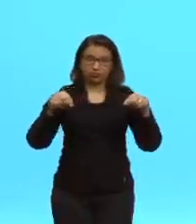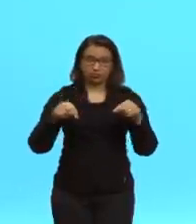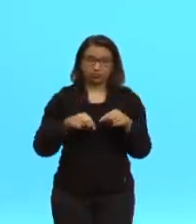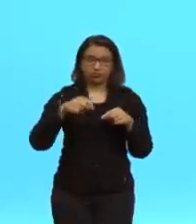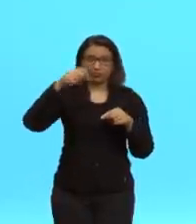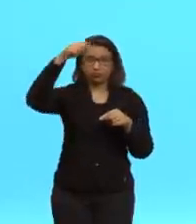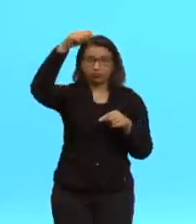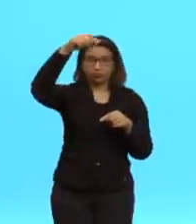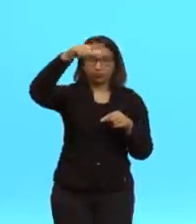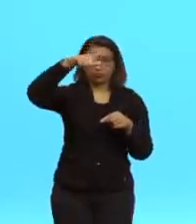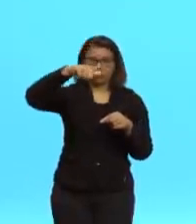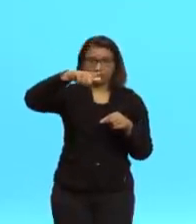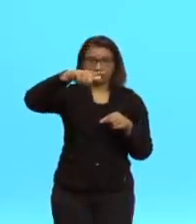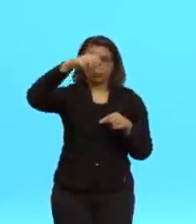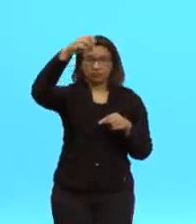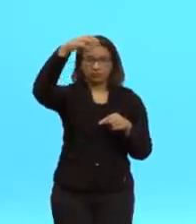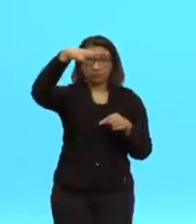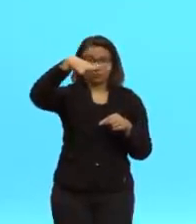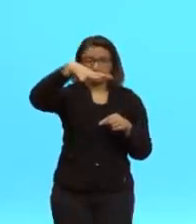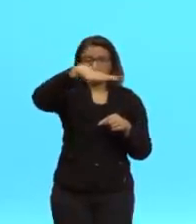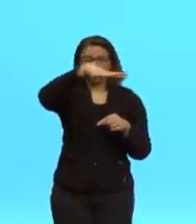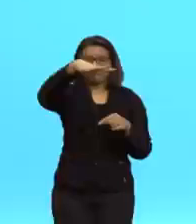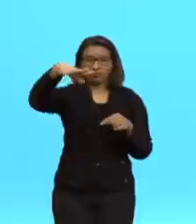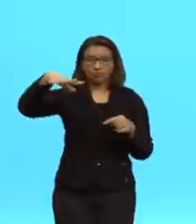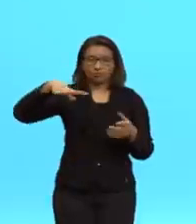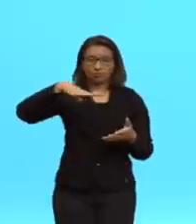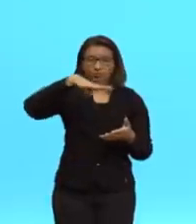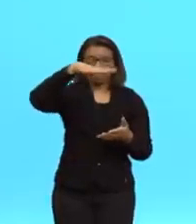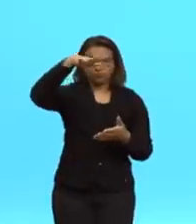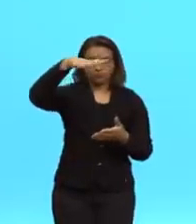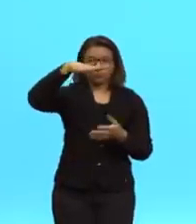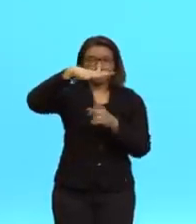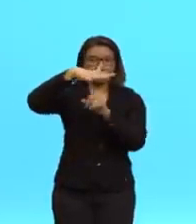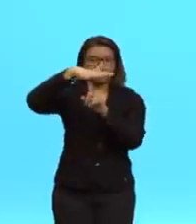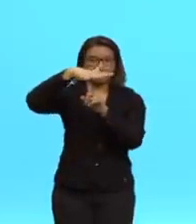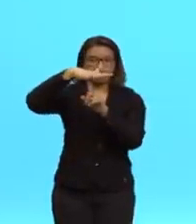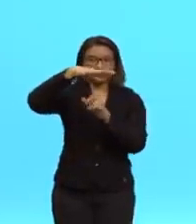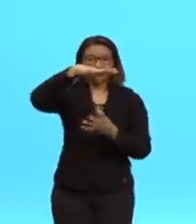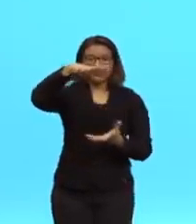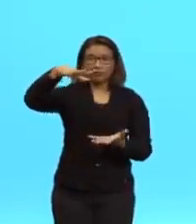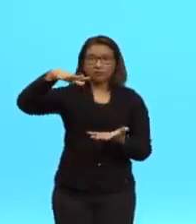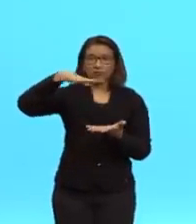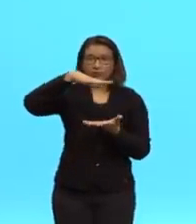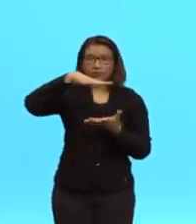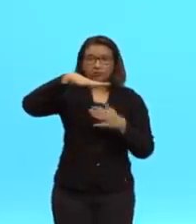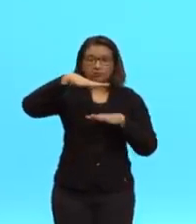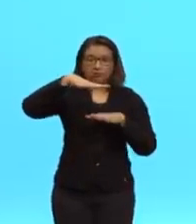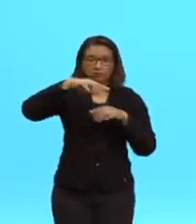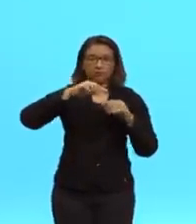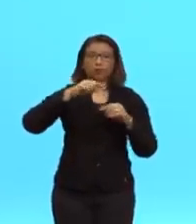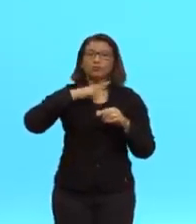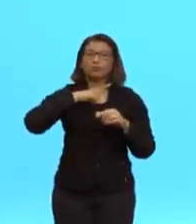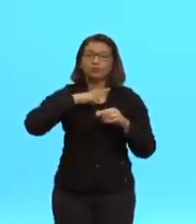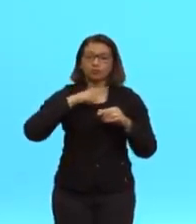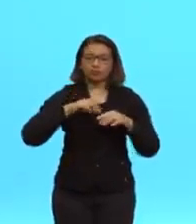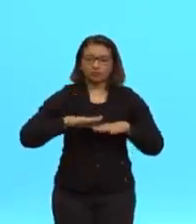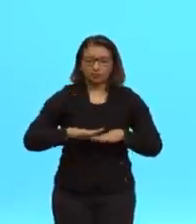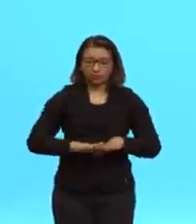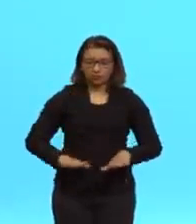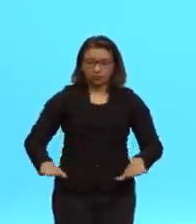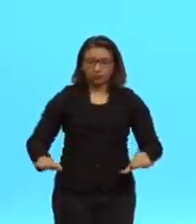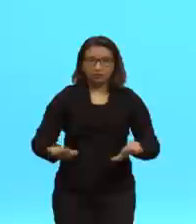por um holofote, pelo helicóptero, logo, ele está gerando uma sombra aqui no